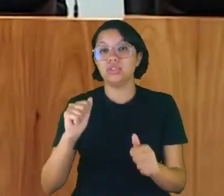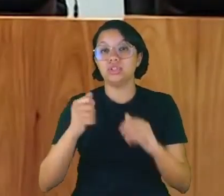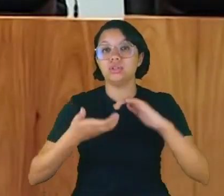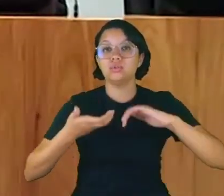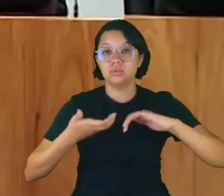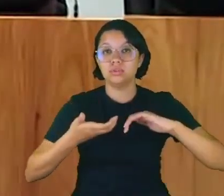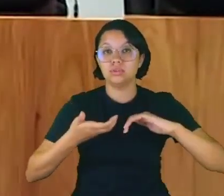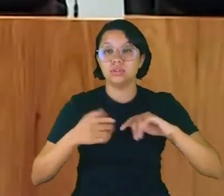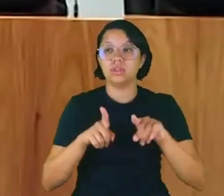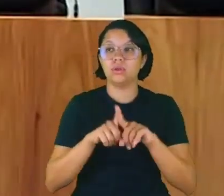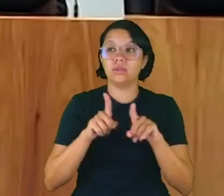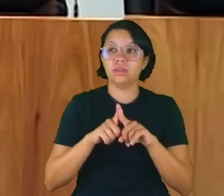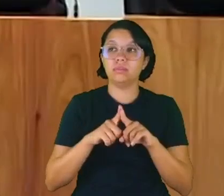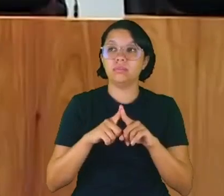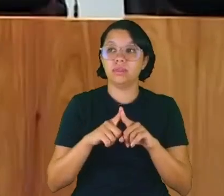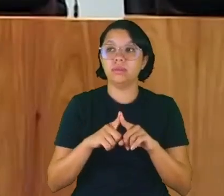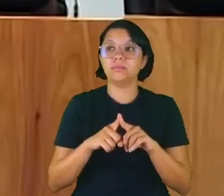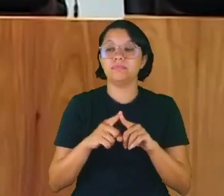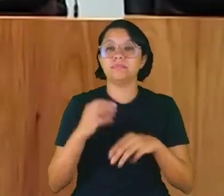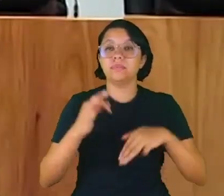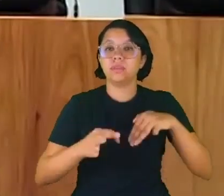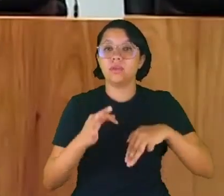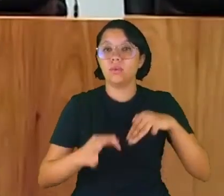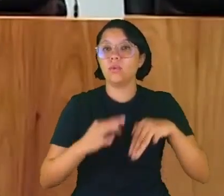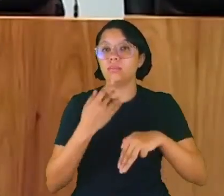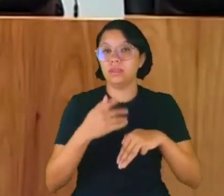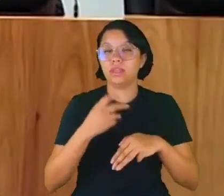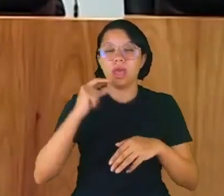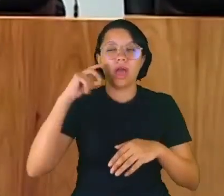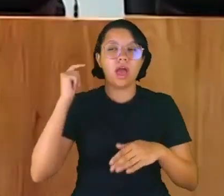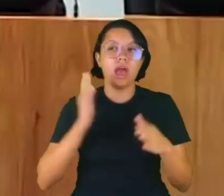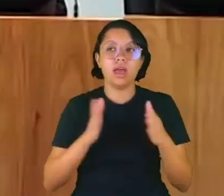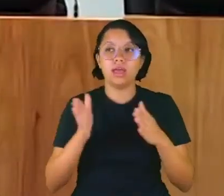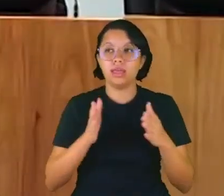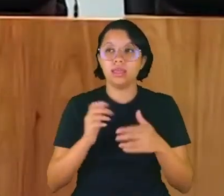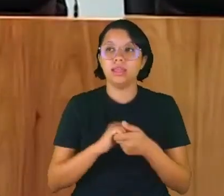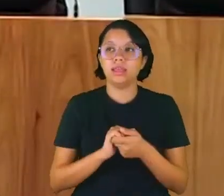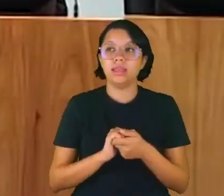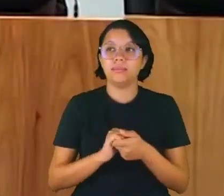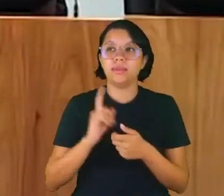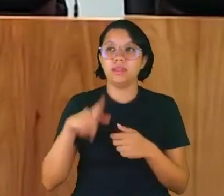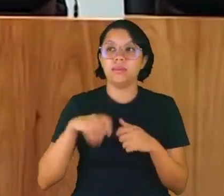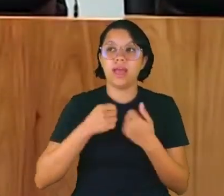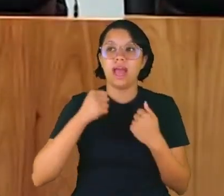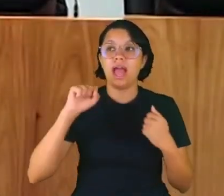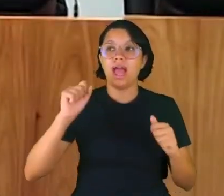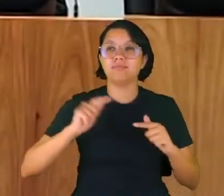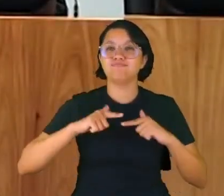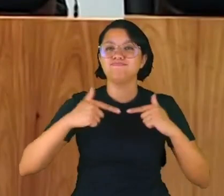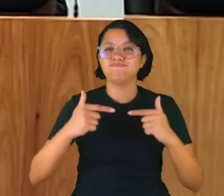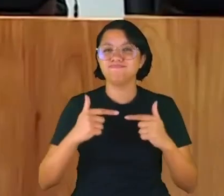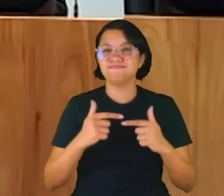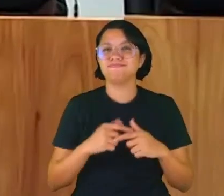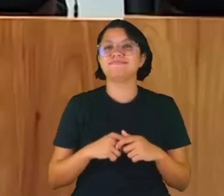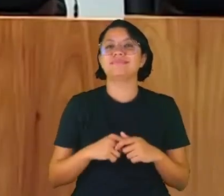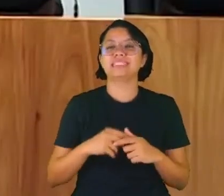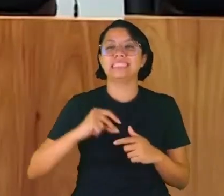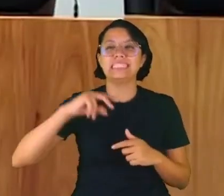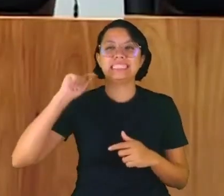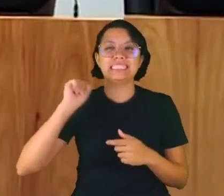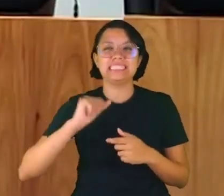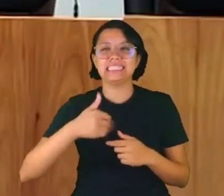o ministro Schietti, ministra Regina, naquela época de lutas, né? Faz um tempo, Faz 10 um anos. tempinho,